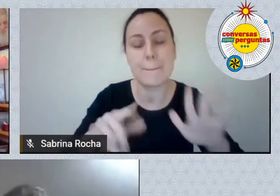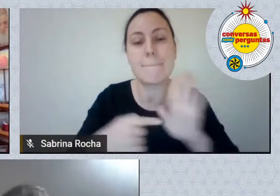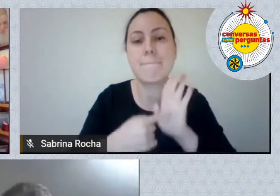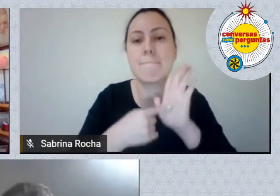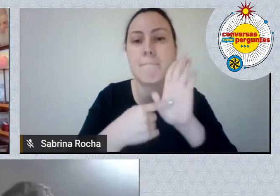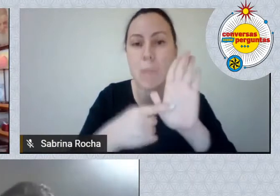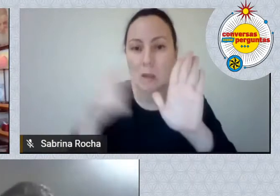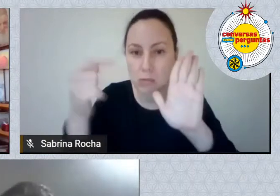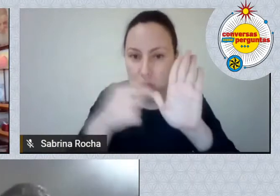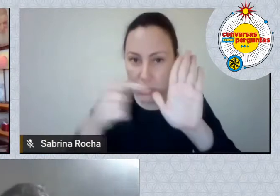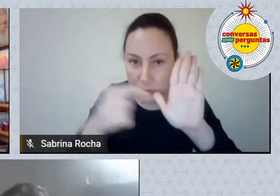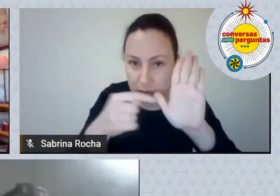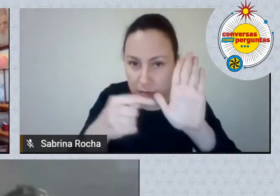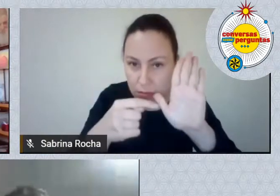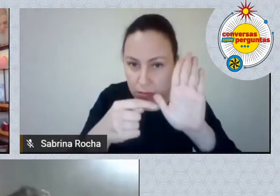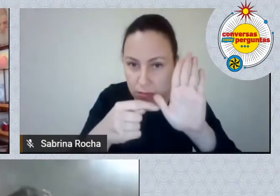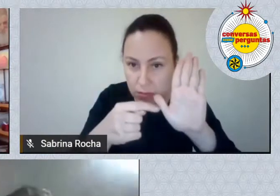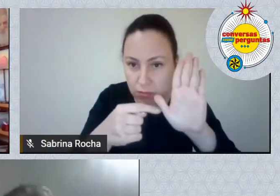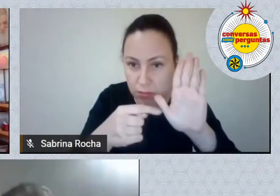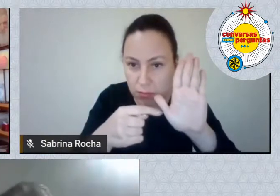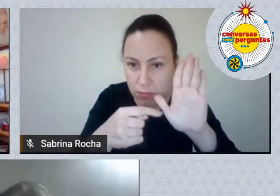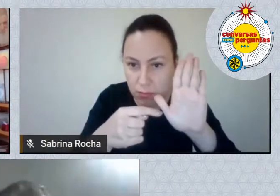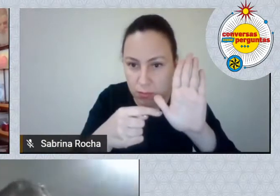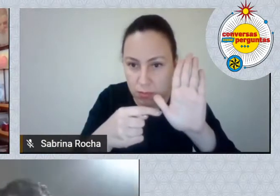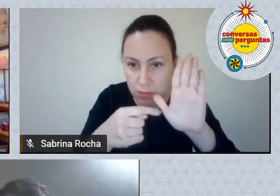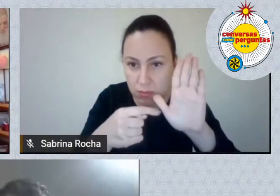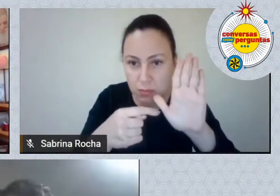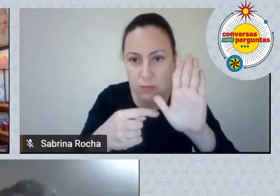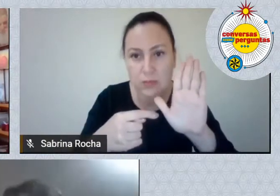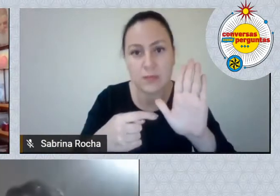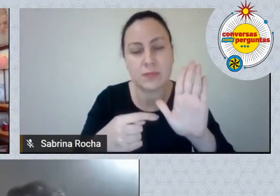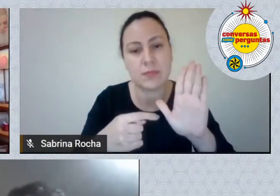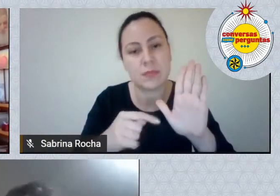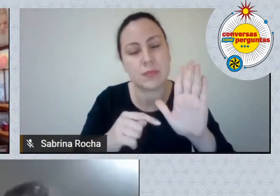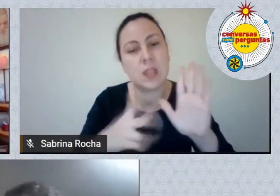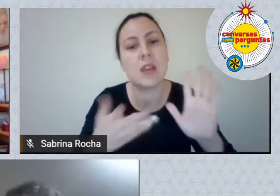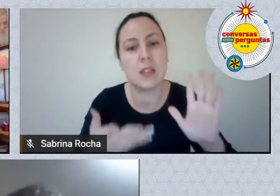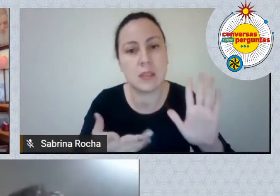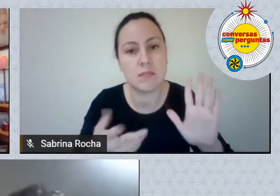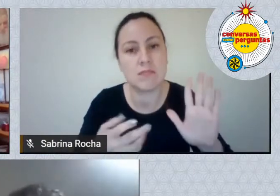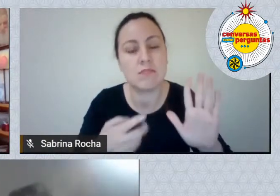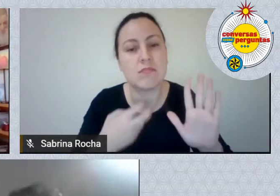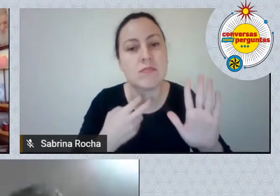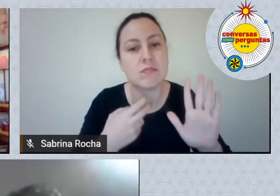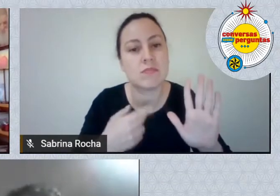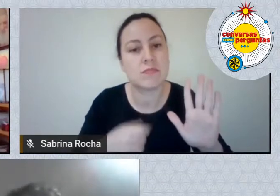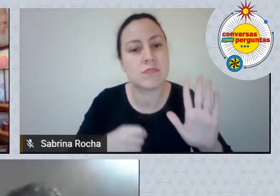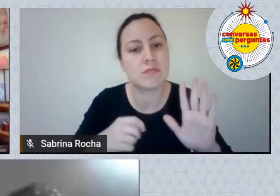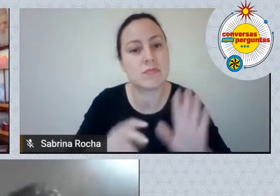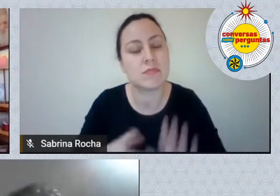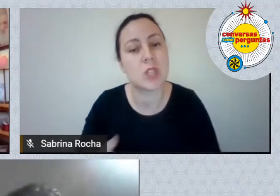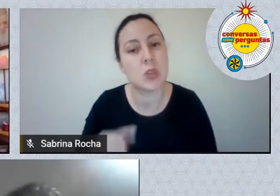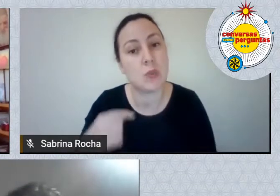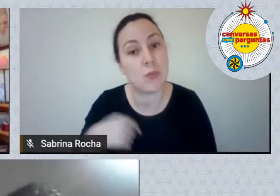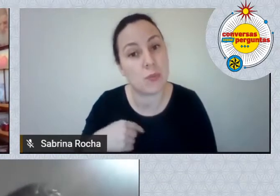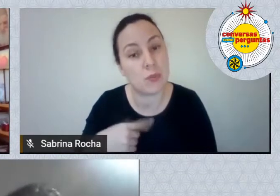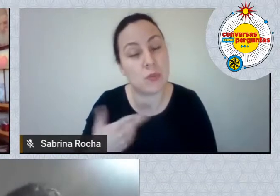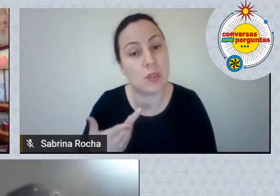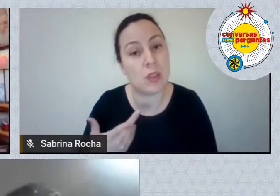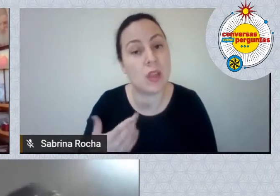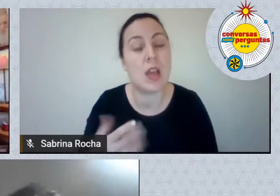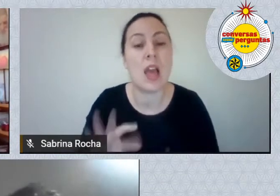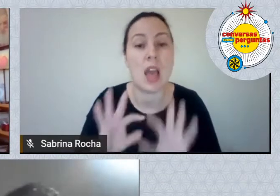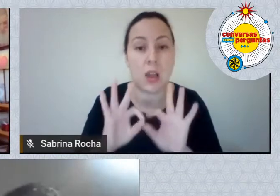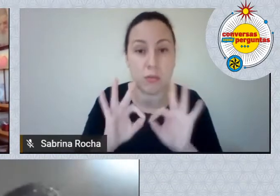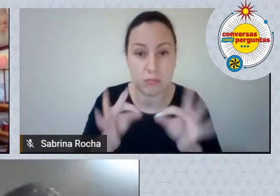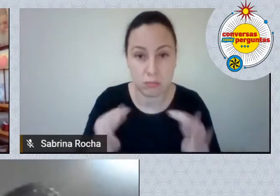tão eriçado com isso que dobra e aumenta o seu volume, mas, no fundo, é uma lição de humildade para